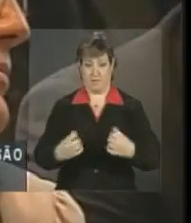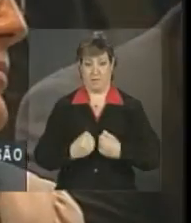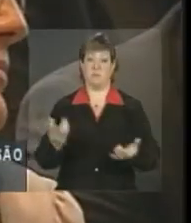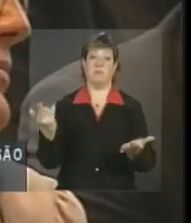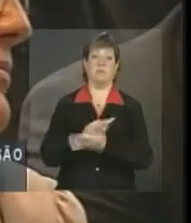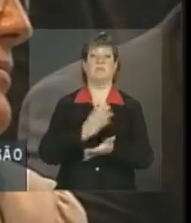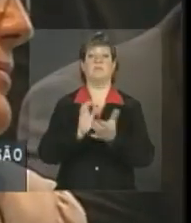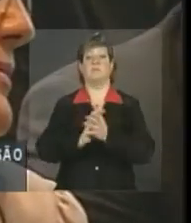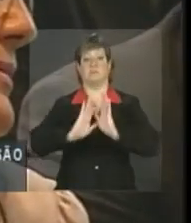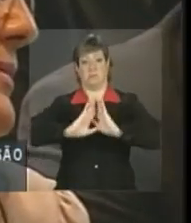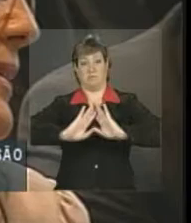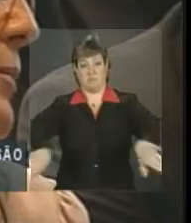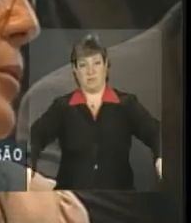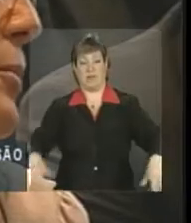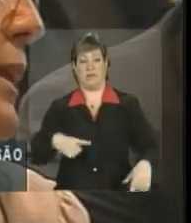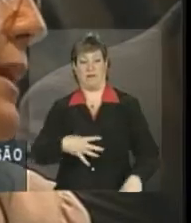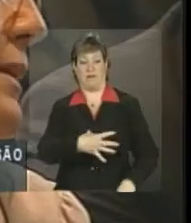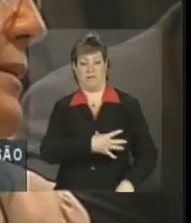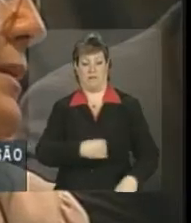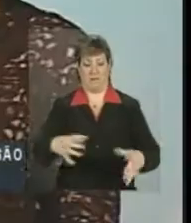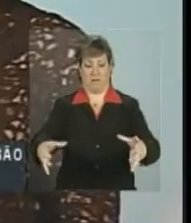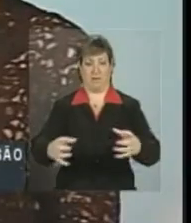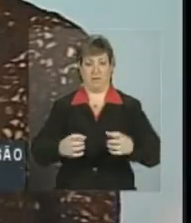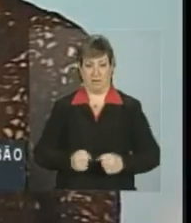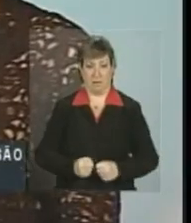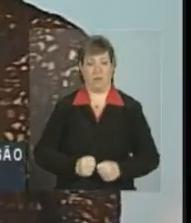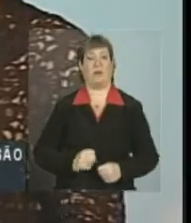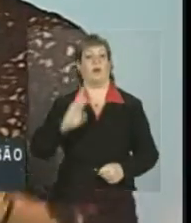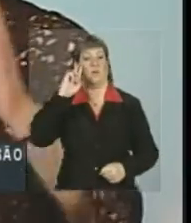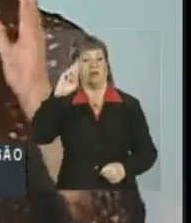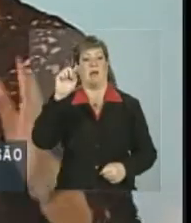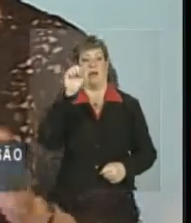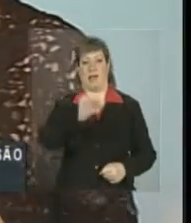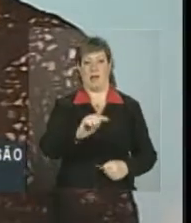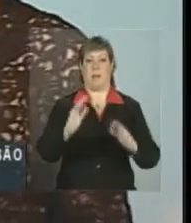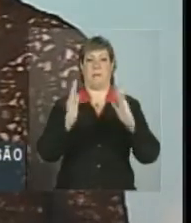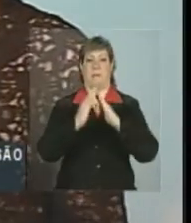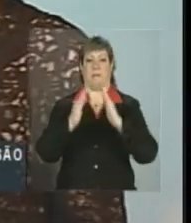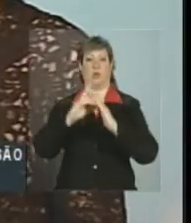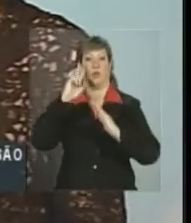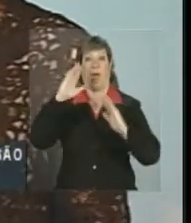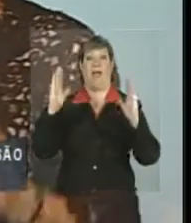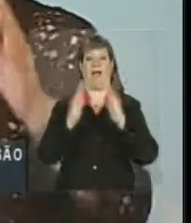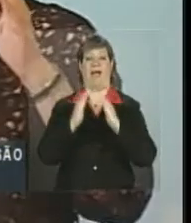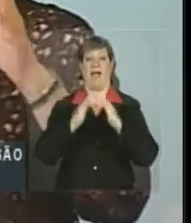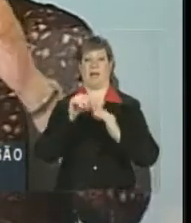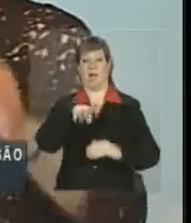deter a titularidade daquela moradia.